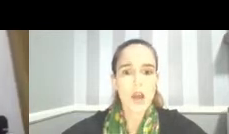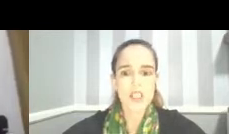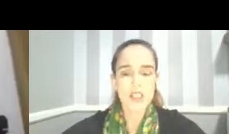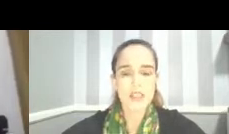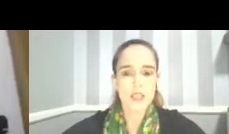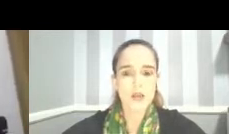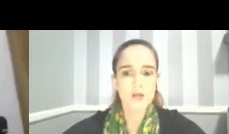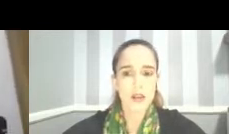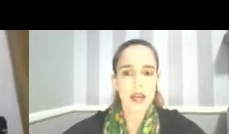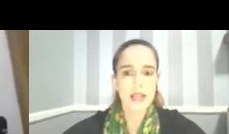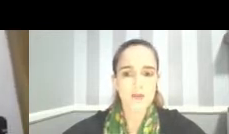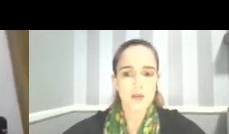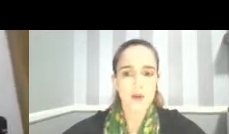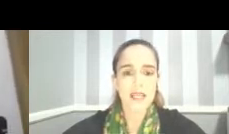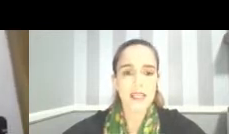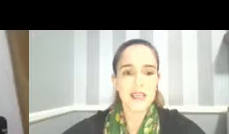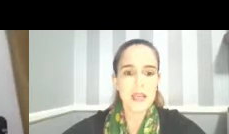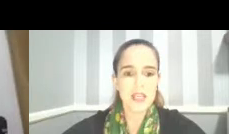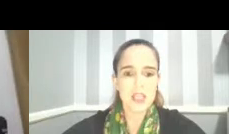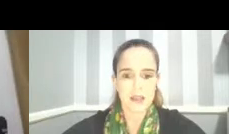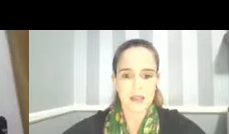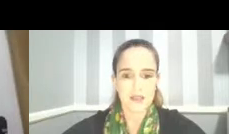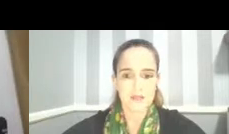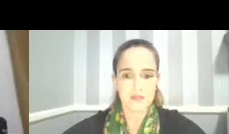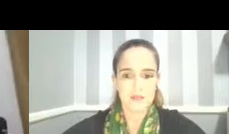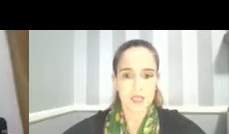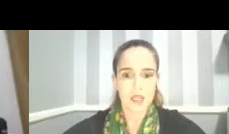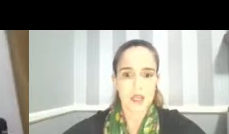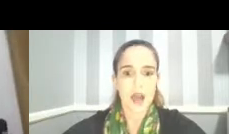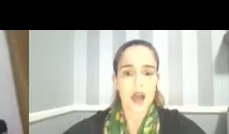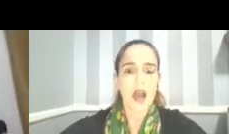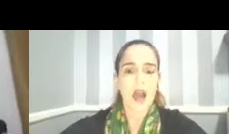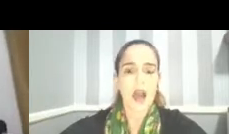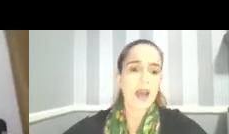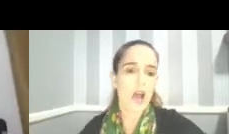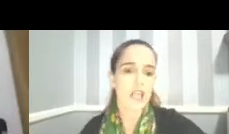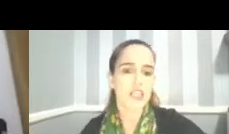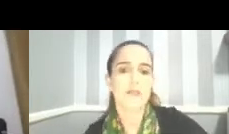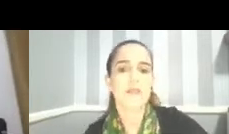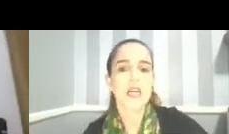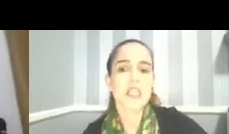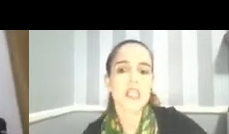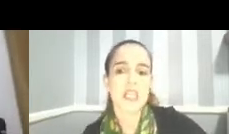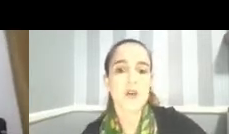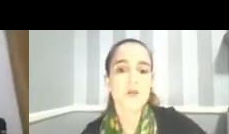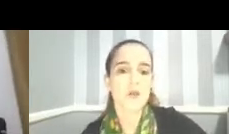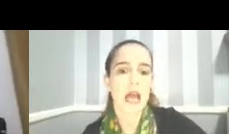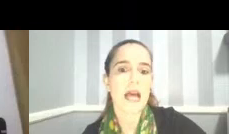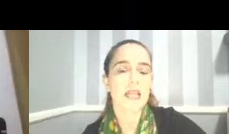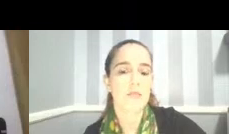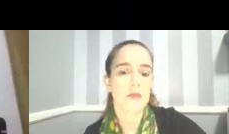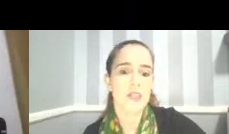Toda hemorragia deve ser controlada de forma imediata. A hemorragia abundante e